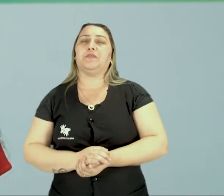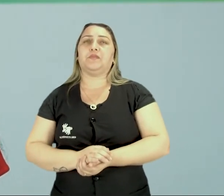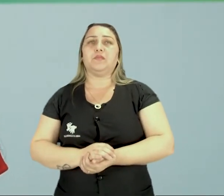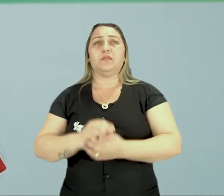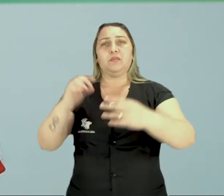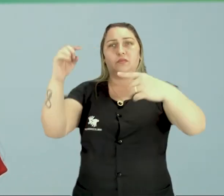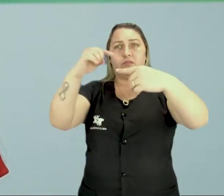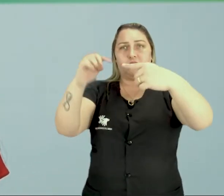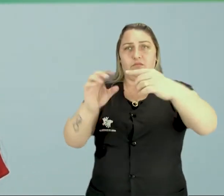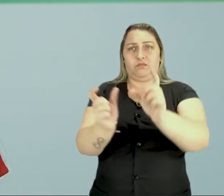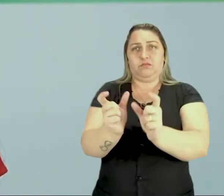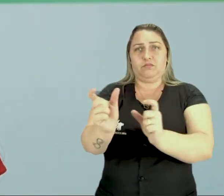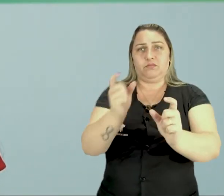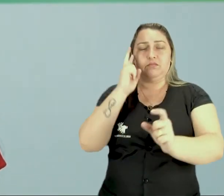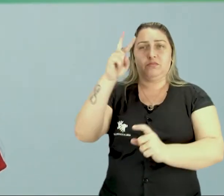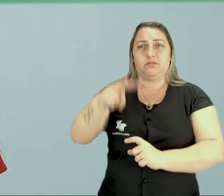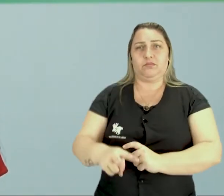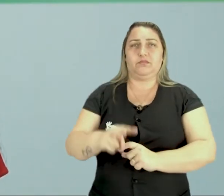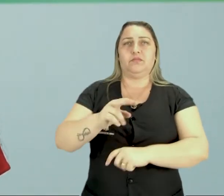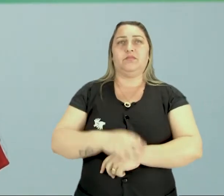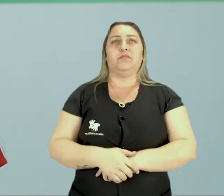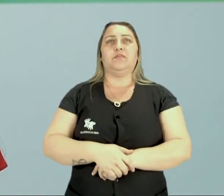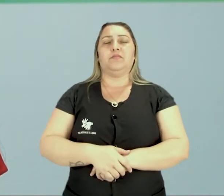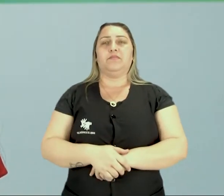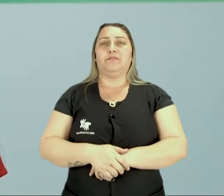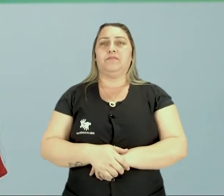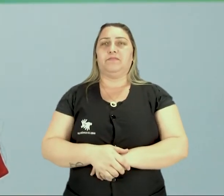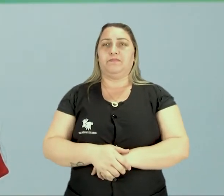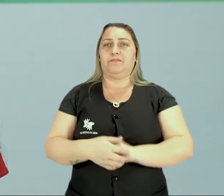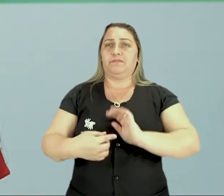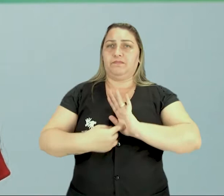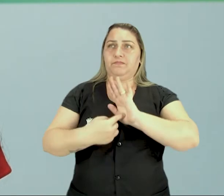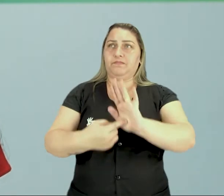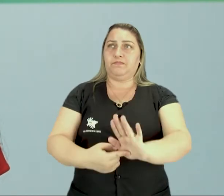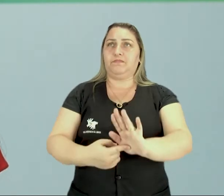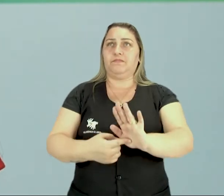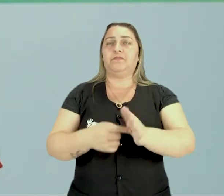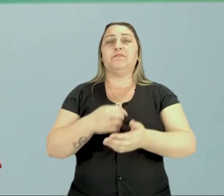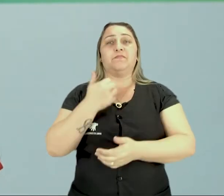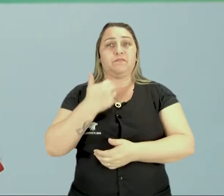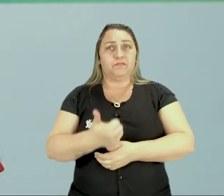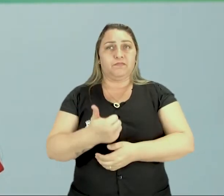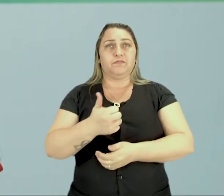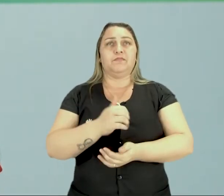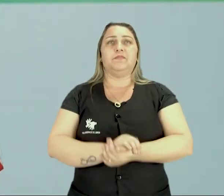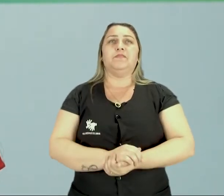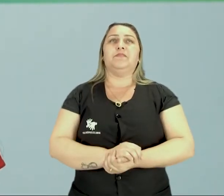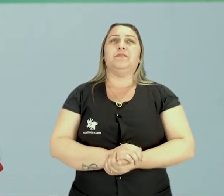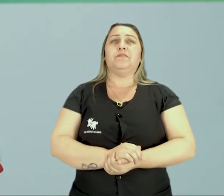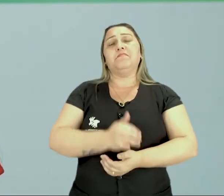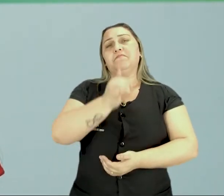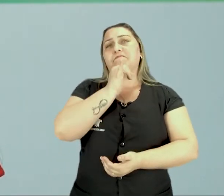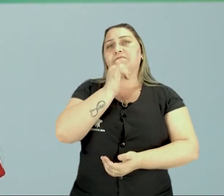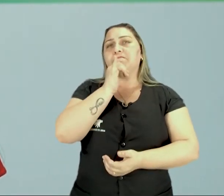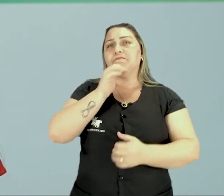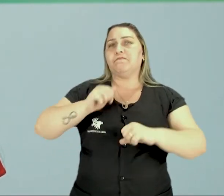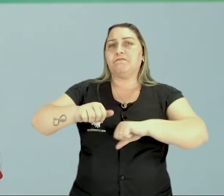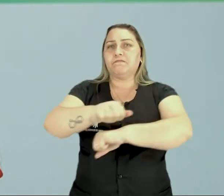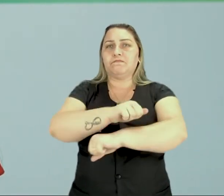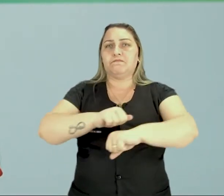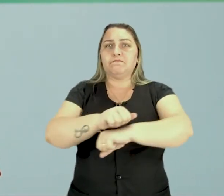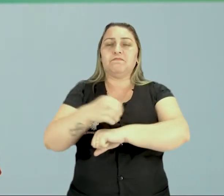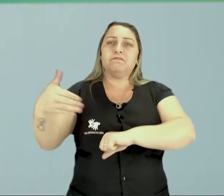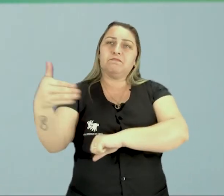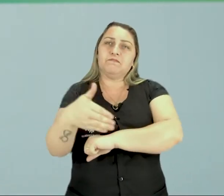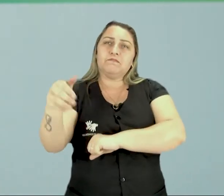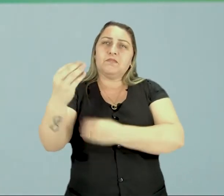outras palavras que nós acabamos de ver aí para expressar essa intensidade, ok? Vamos ver um exemplo de